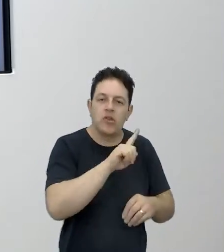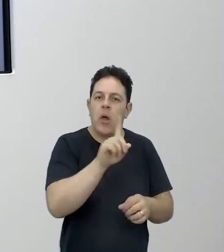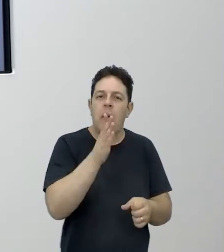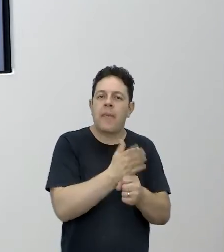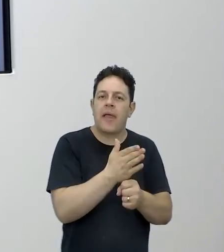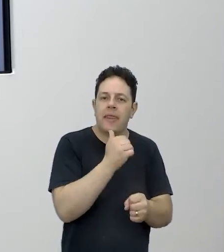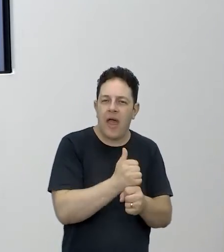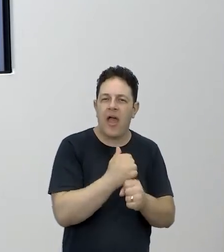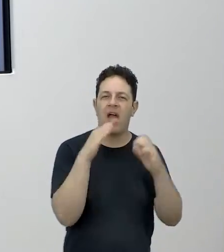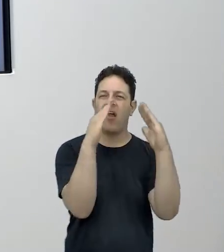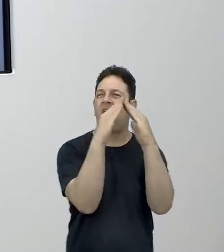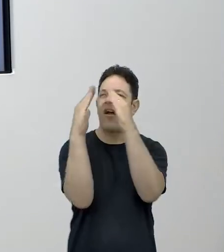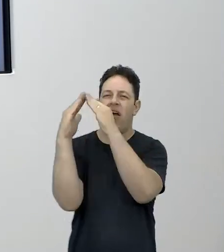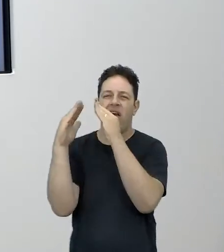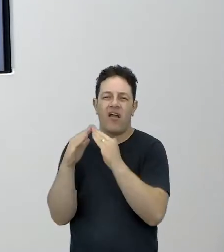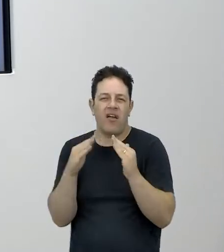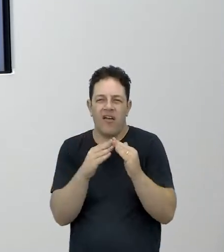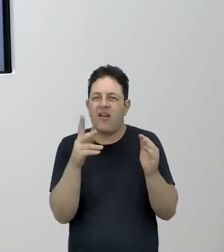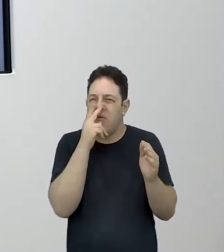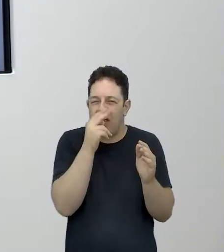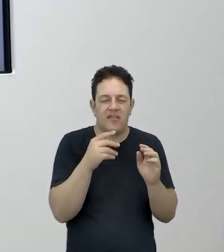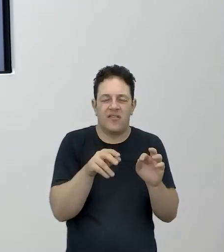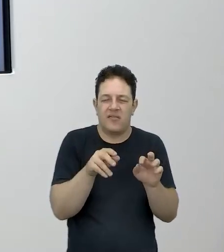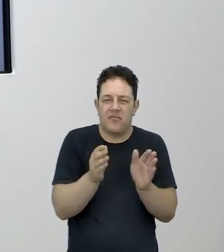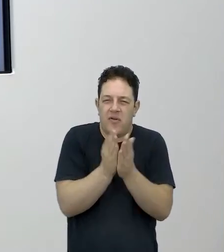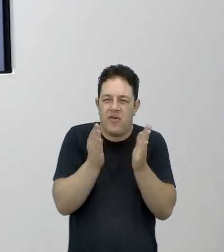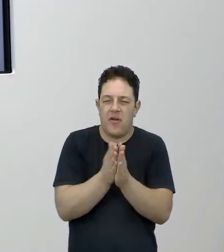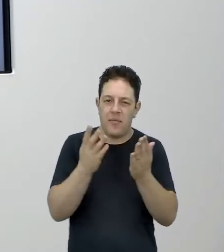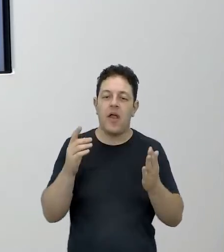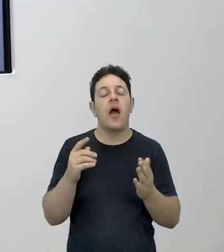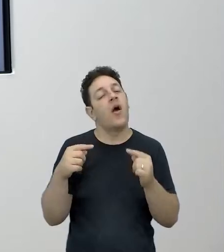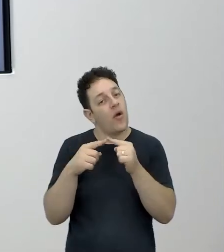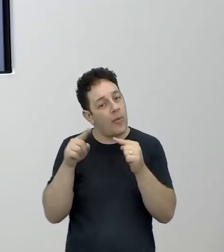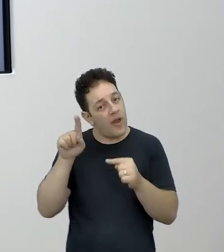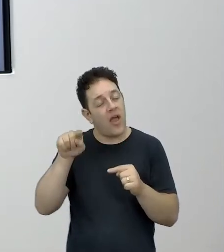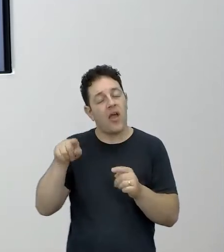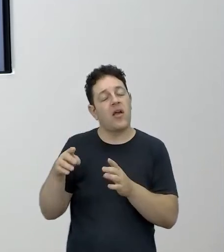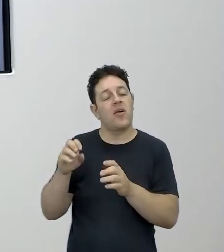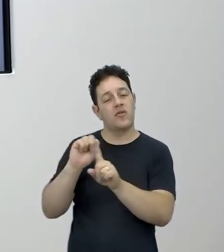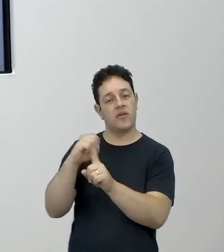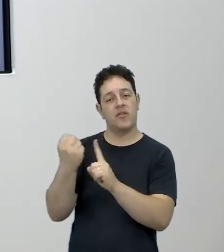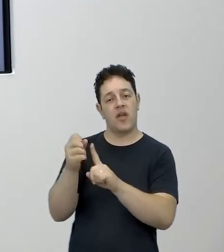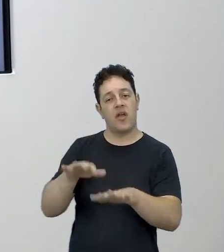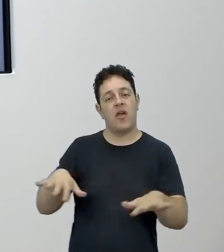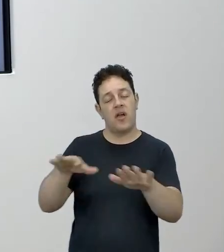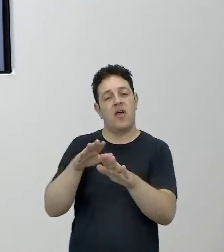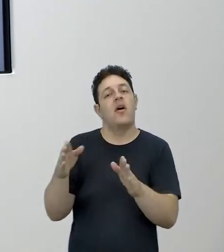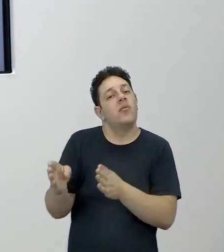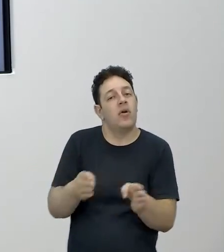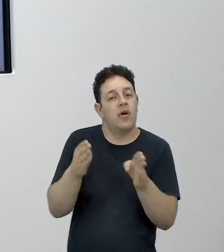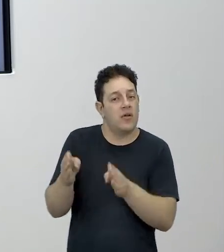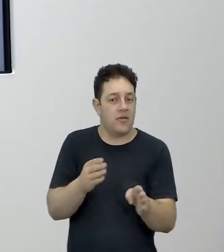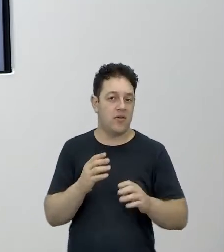cortiços. Lembra disso tudo? Ali a gente estava falando de uma sociedade de produção. Apenas uma elite consome alto